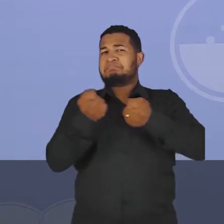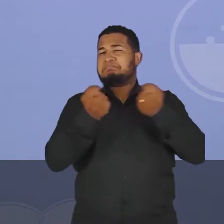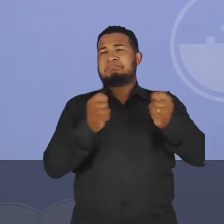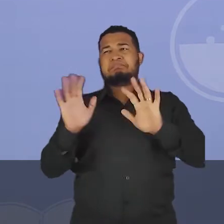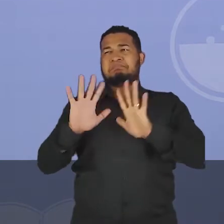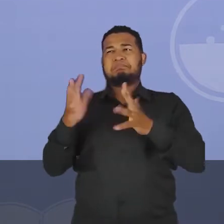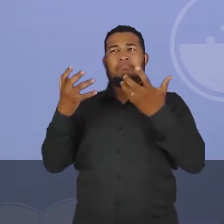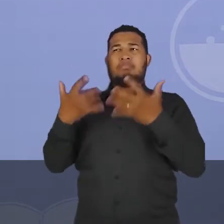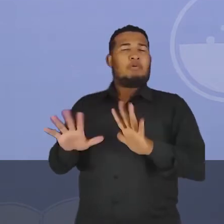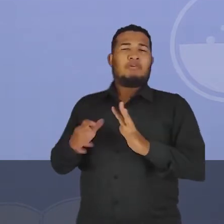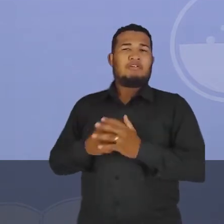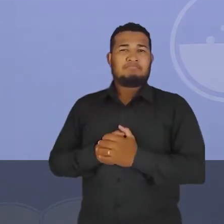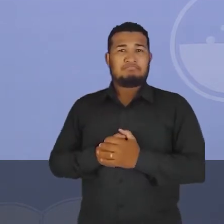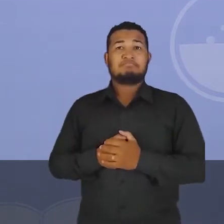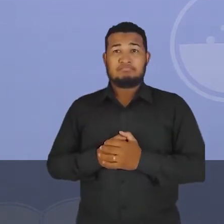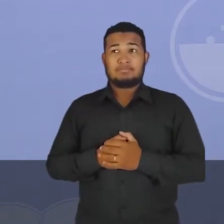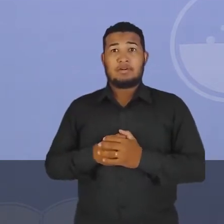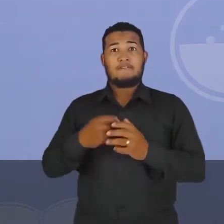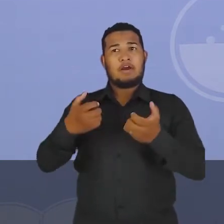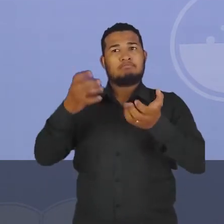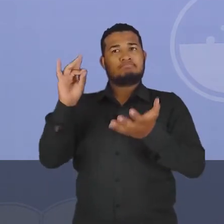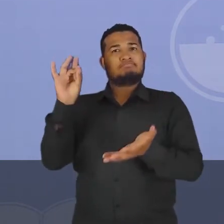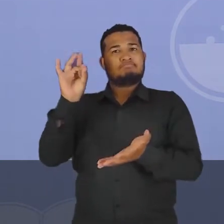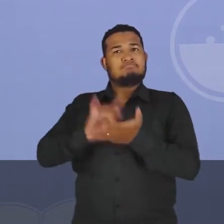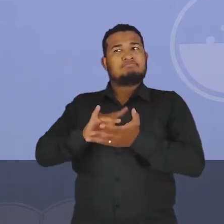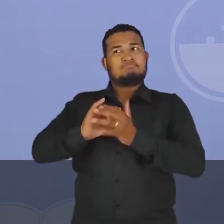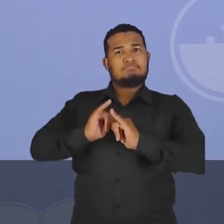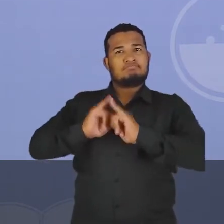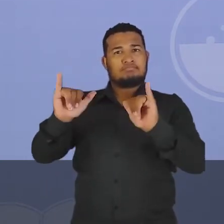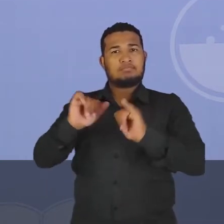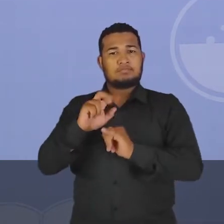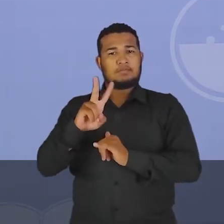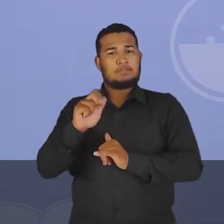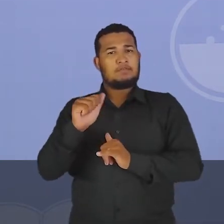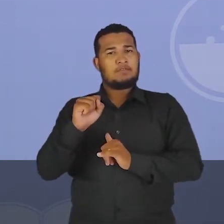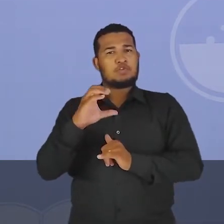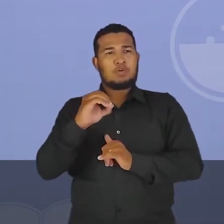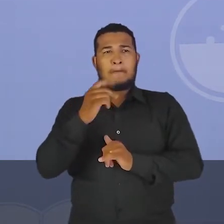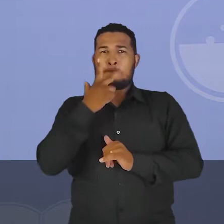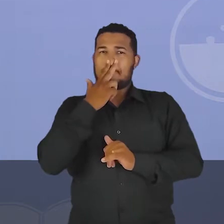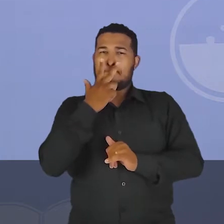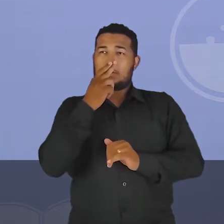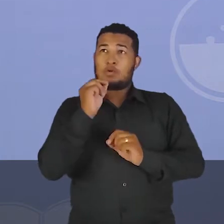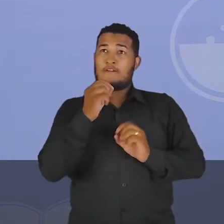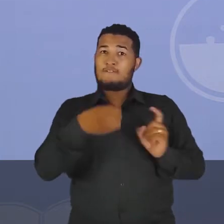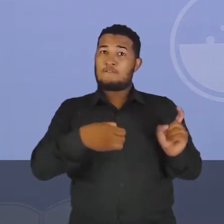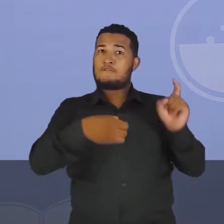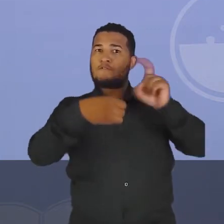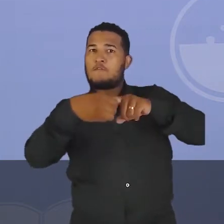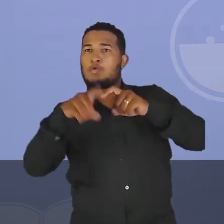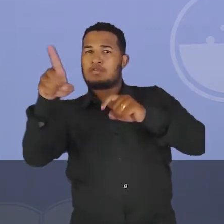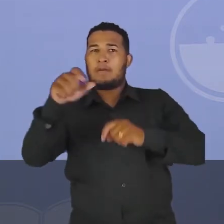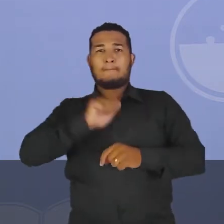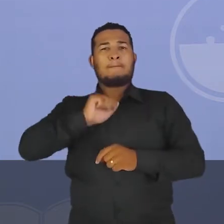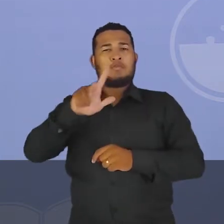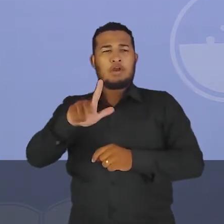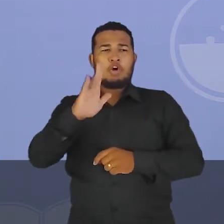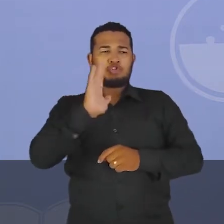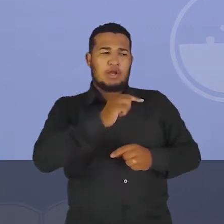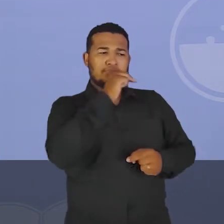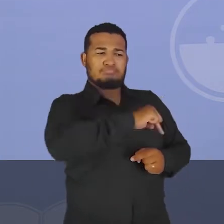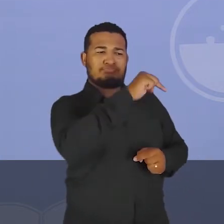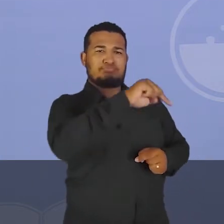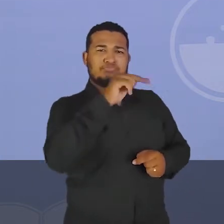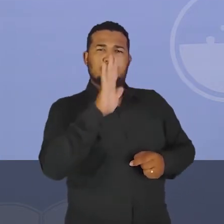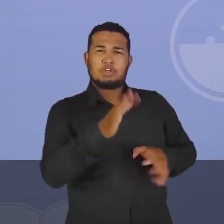capitania. Então ele faz uma comunicação oficial, o Vasco diz que está de partida para Portugal, ele diz que já cumpriu o que ele tem que